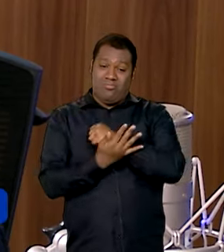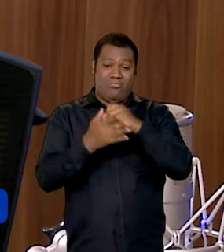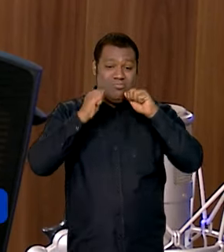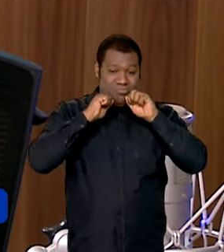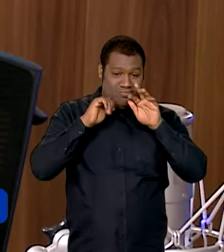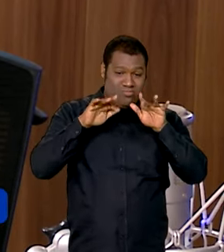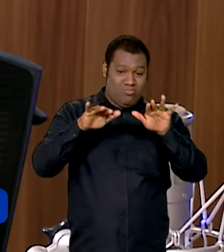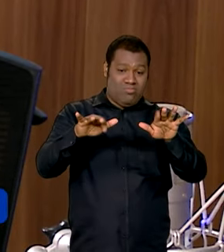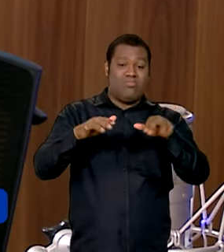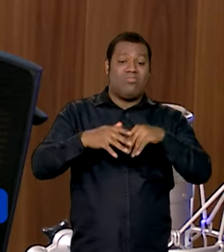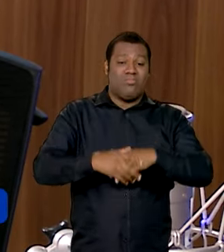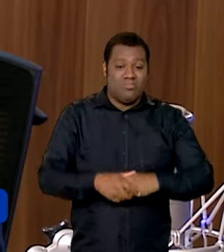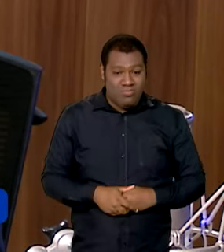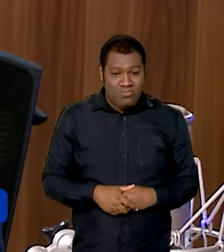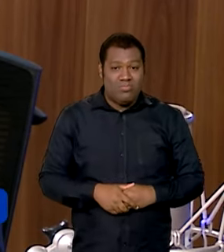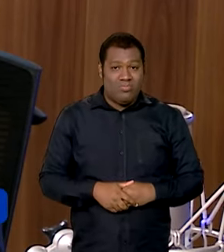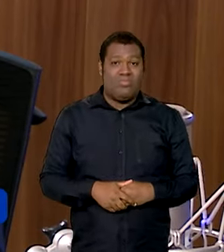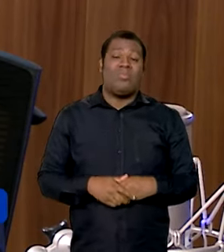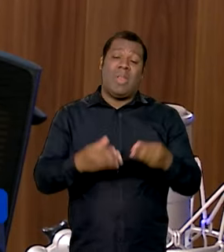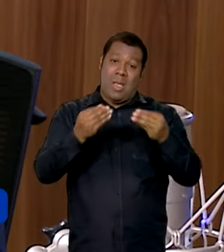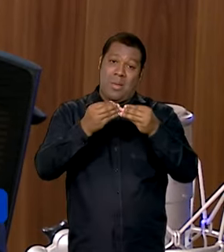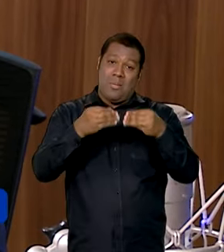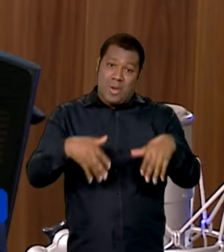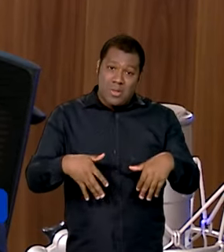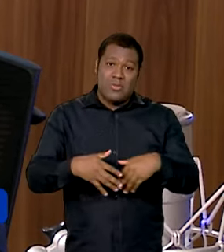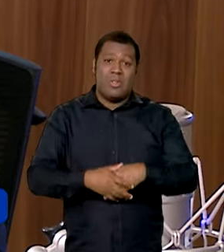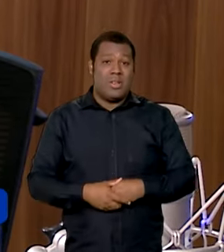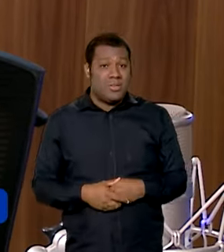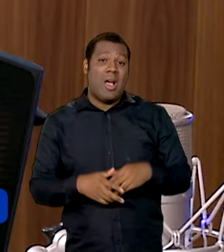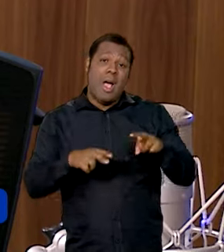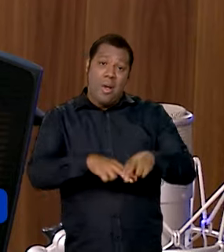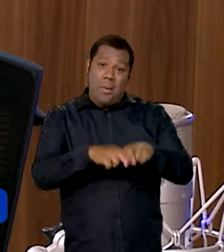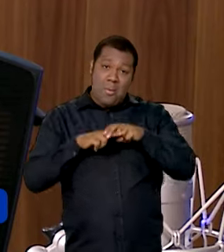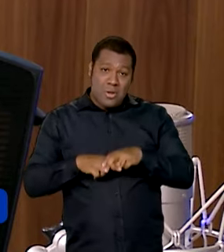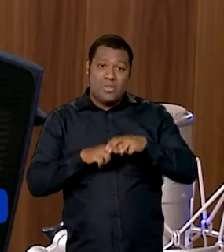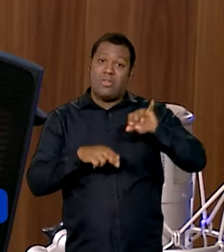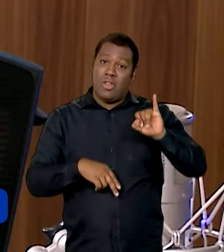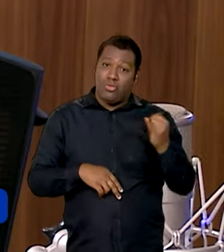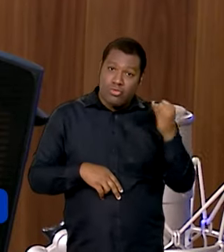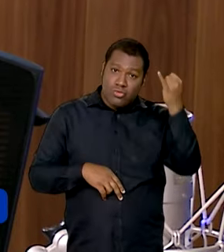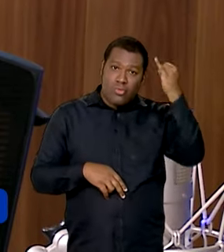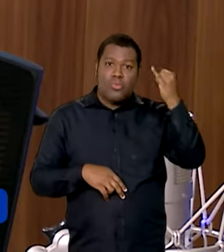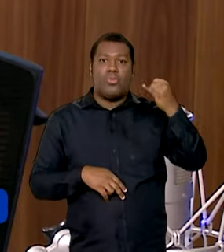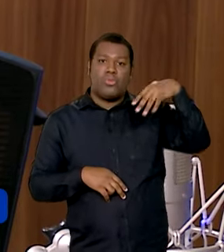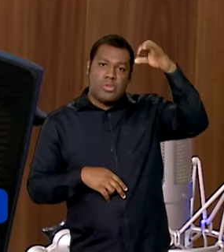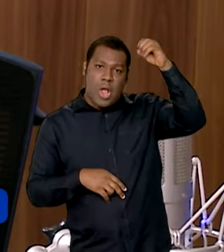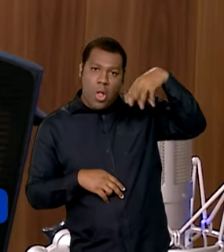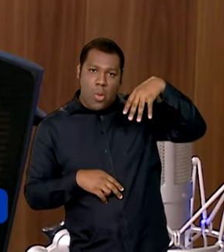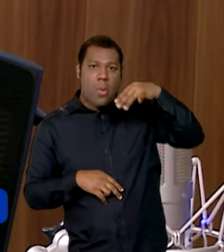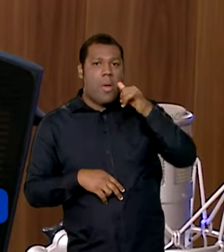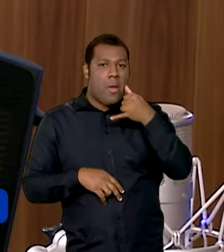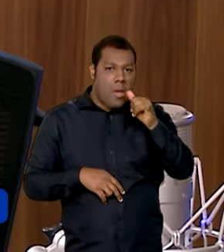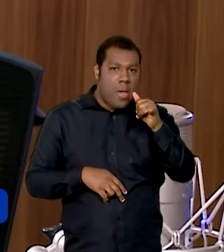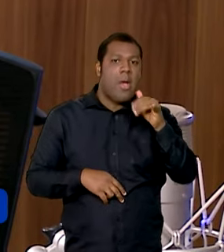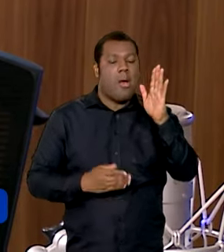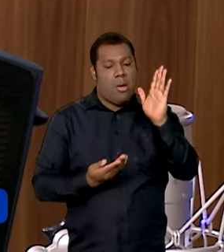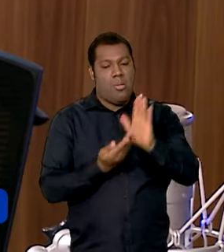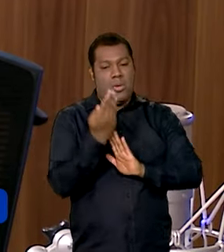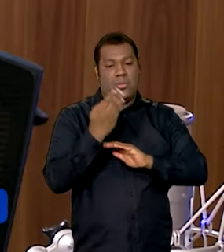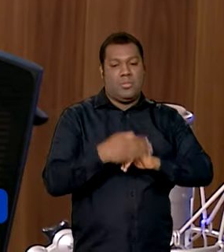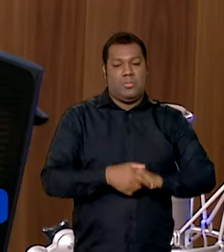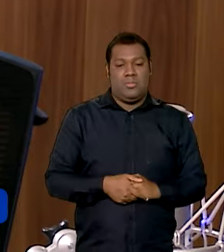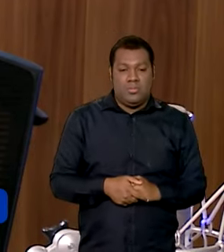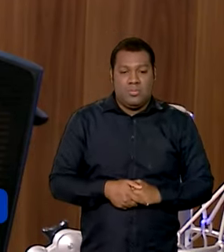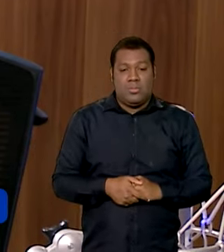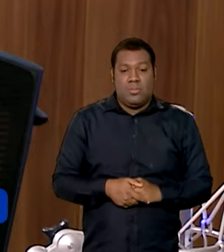segurança hídrica também n foi PR conta de energia então chegou ao ponto já por do anos consecutivos que o anú de